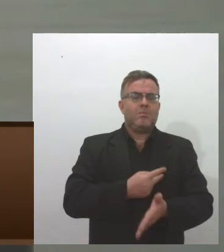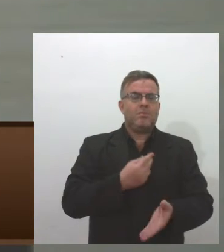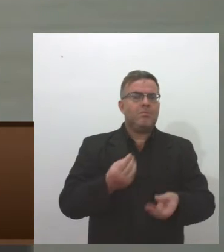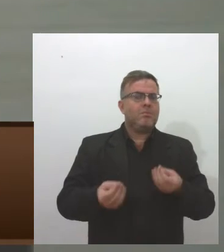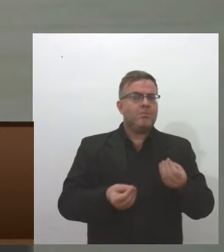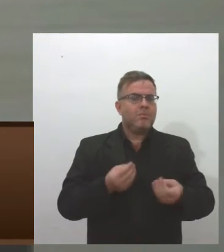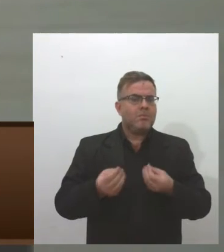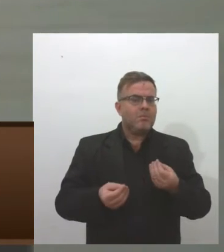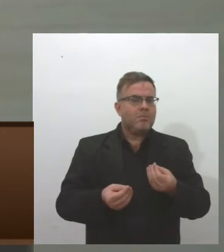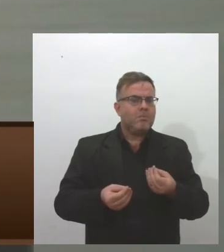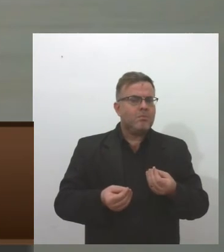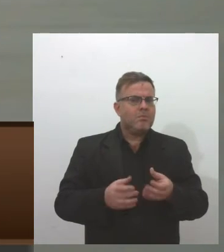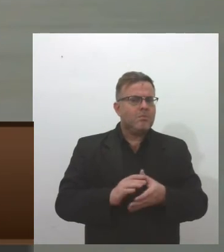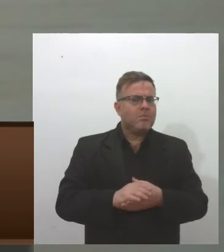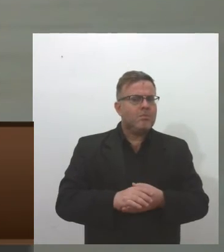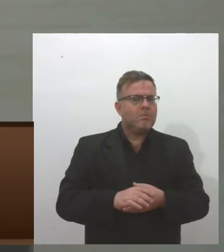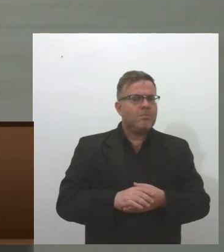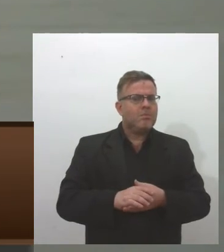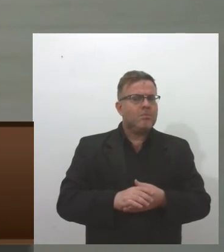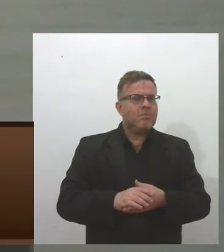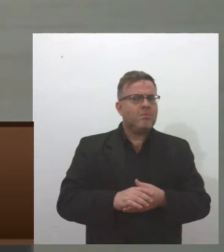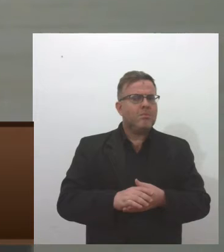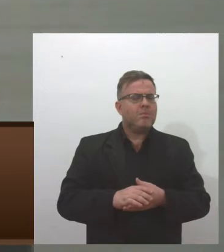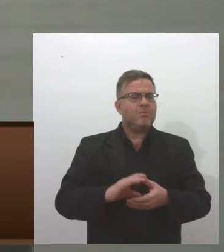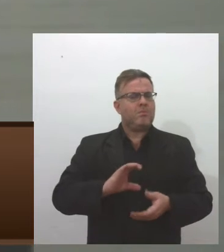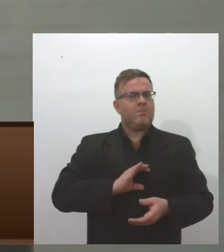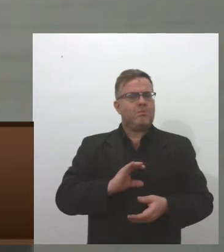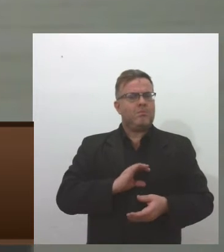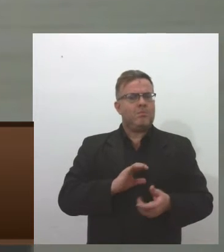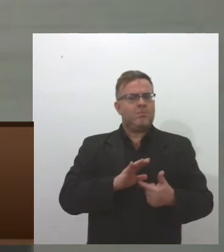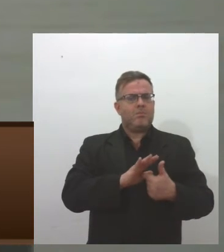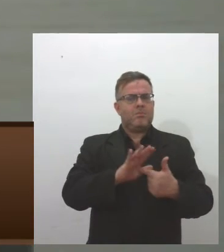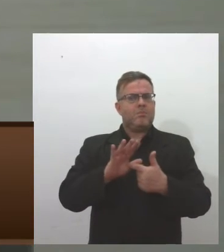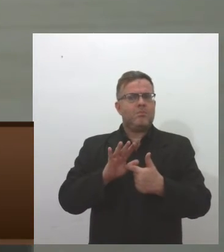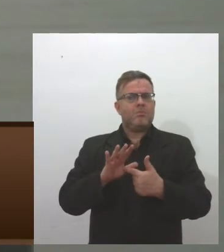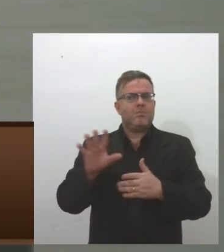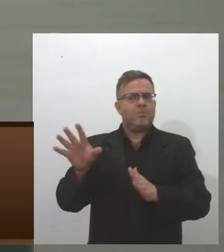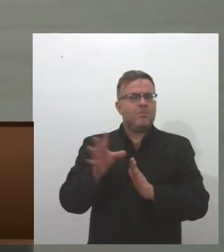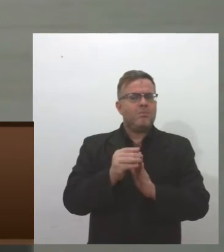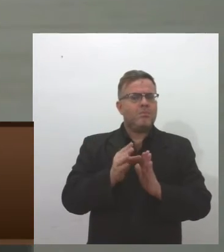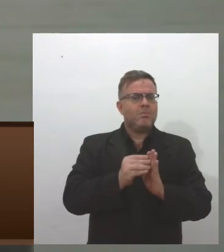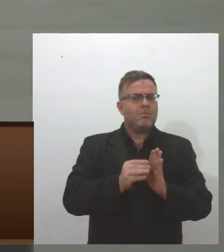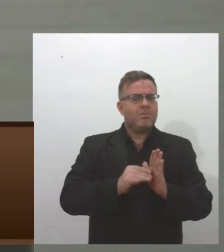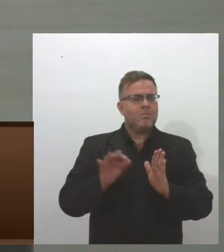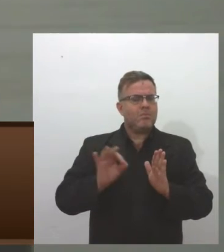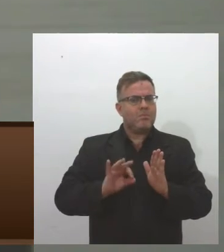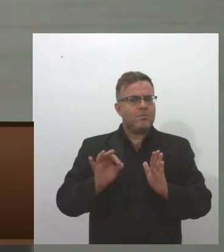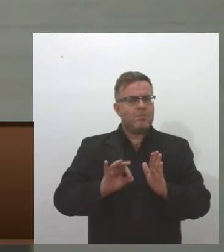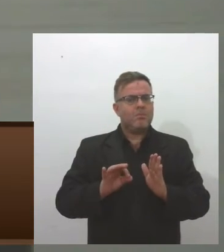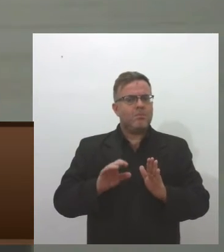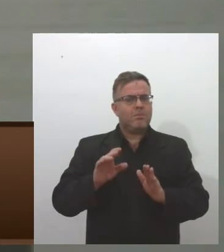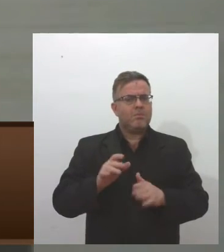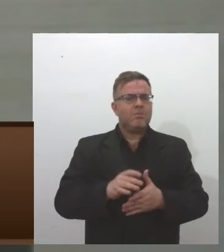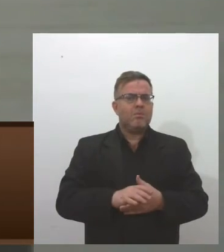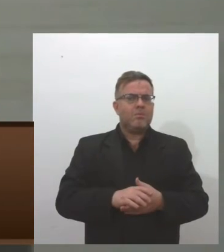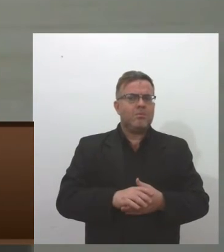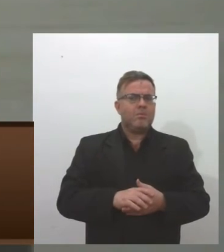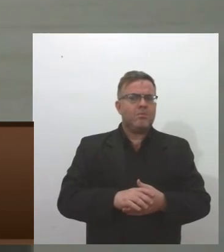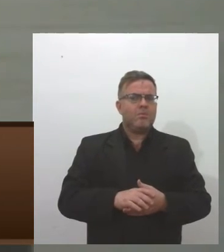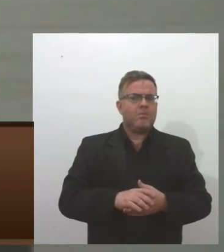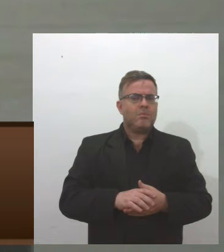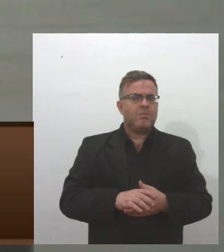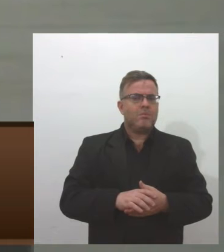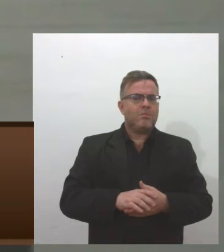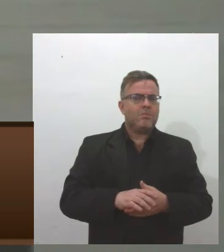dias, desde que Capela passou a não registrar novos óbitos decorrentes da Covid-19. Há 45 dias,